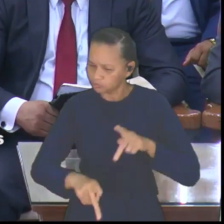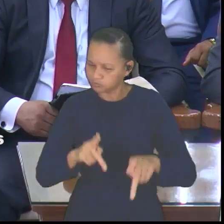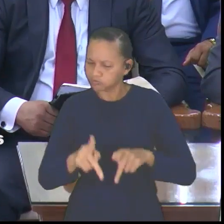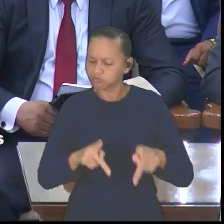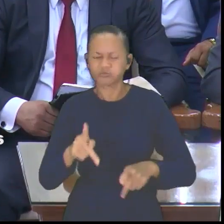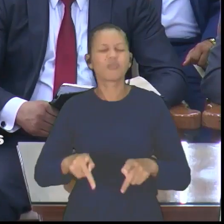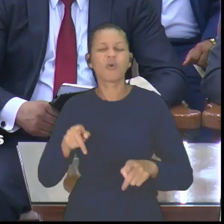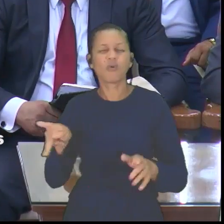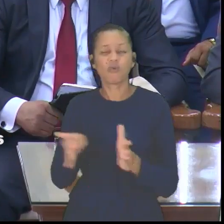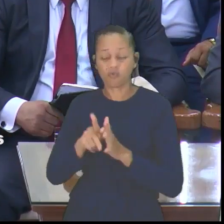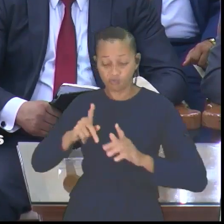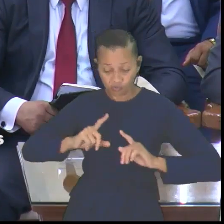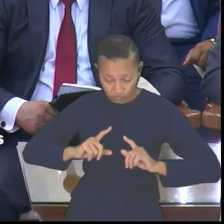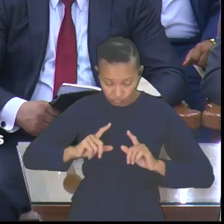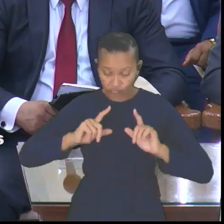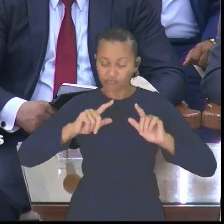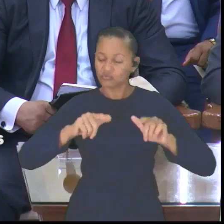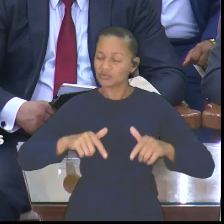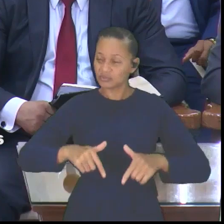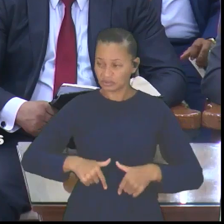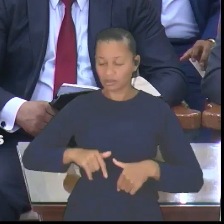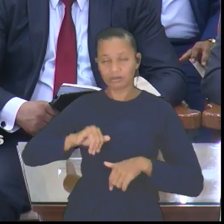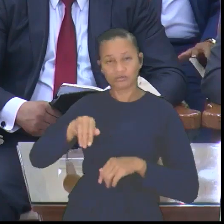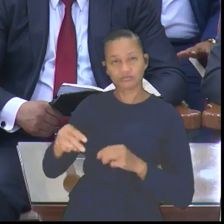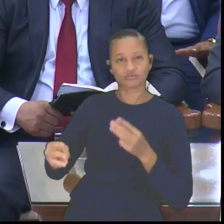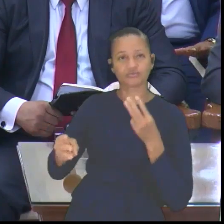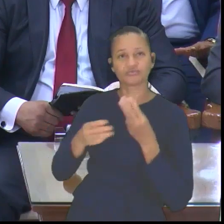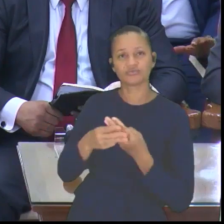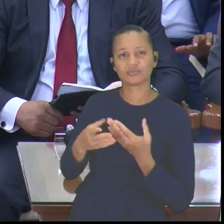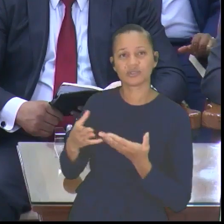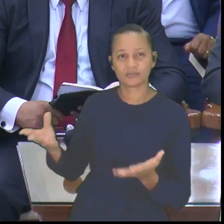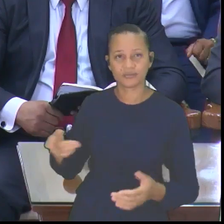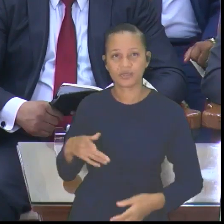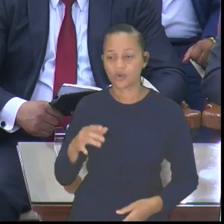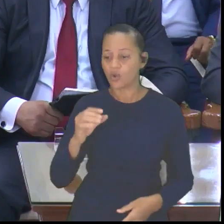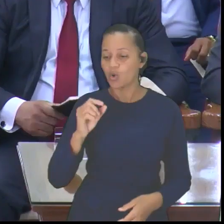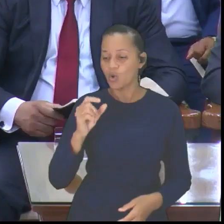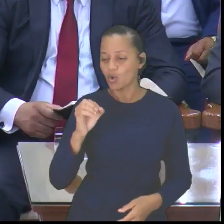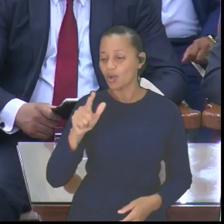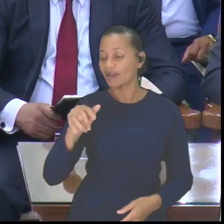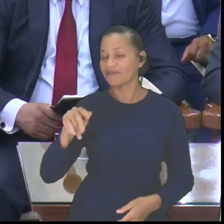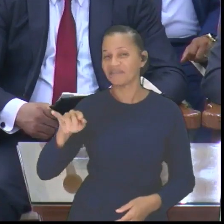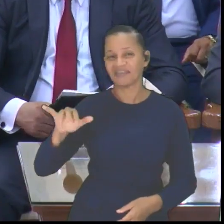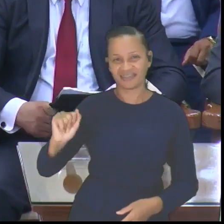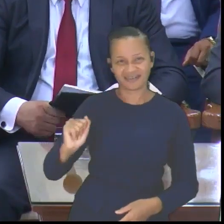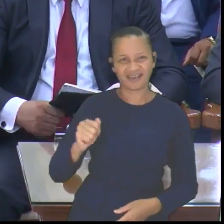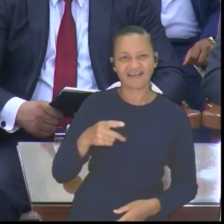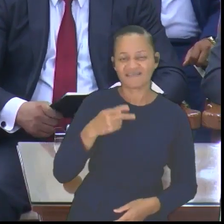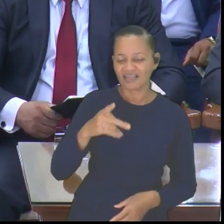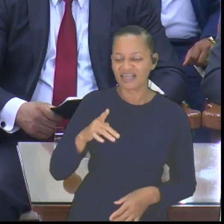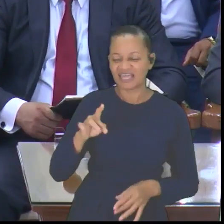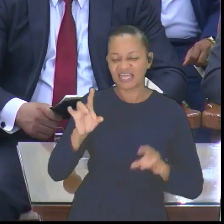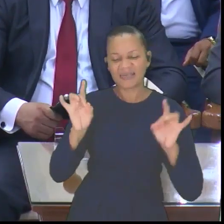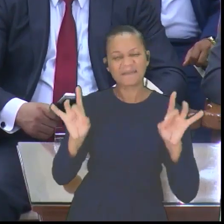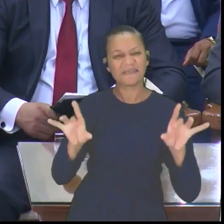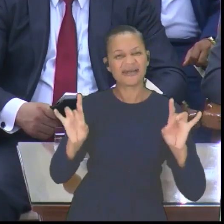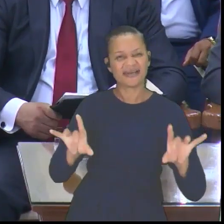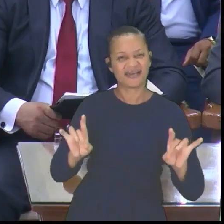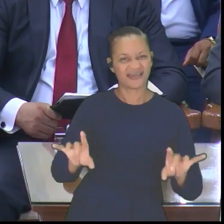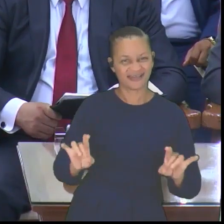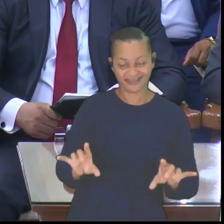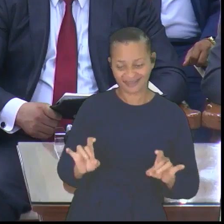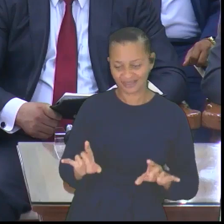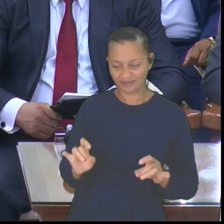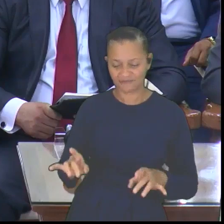fez uma forca especial, que dizia um irmão que eu conheci lá em Olivença, especial. Da grossura